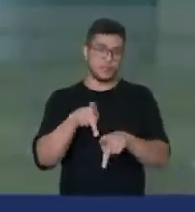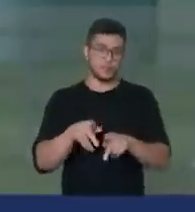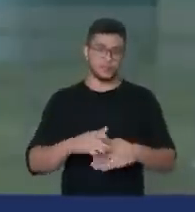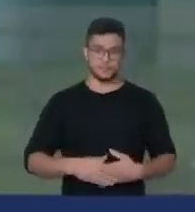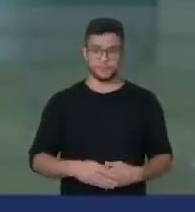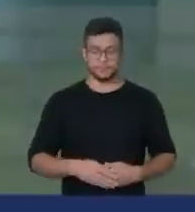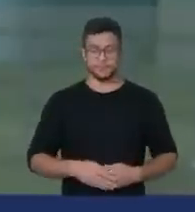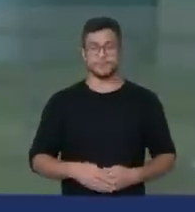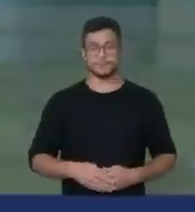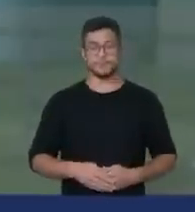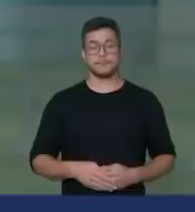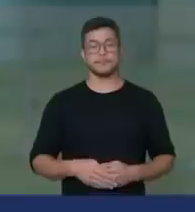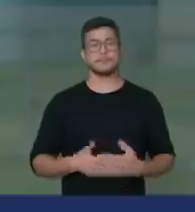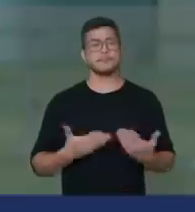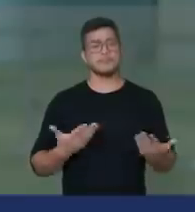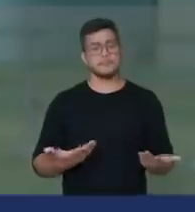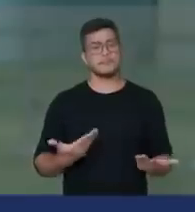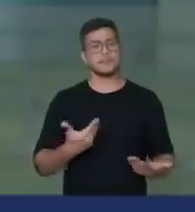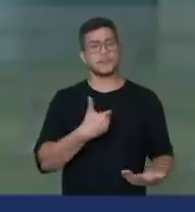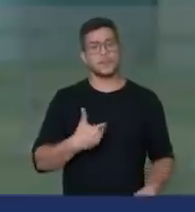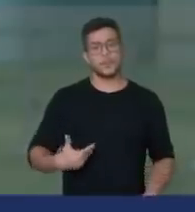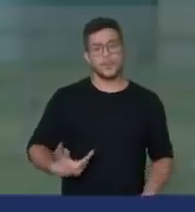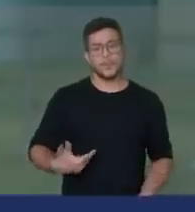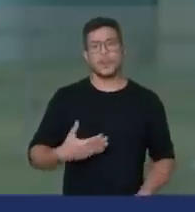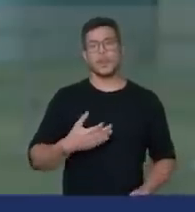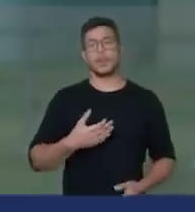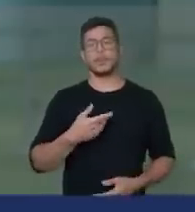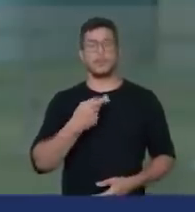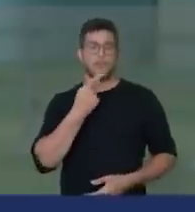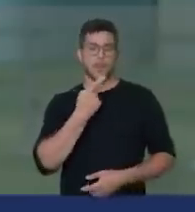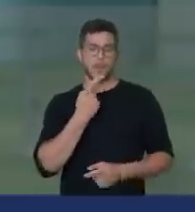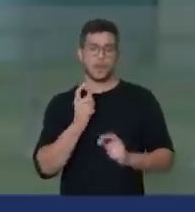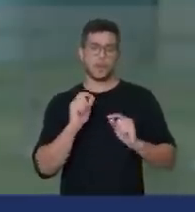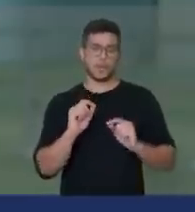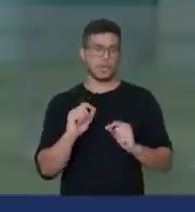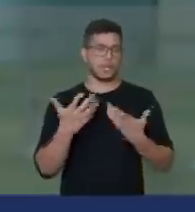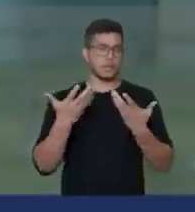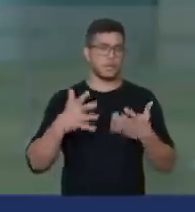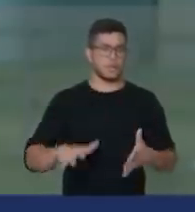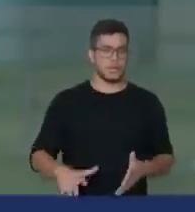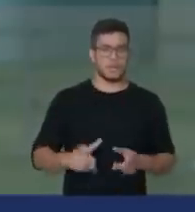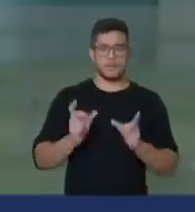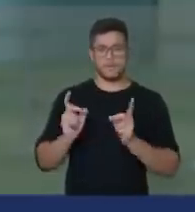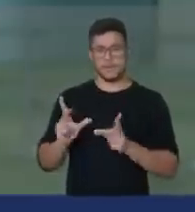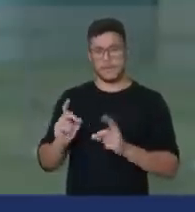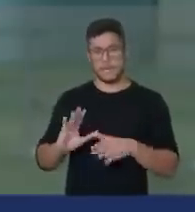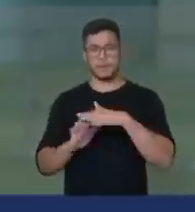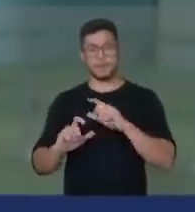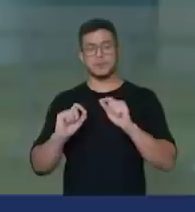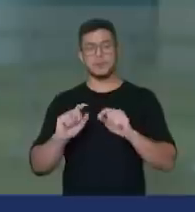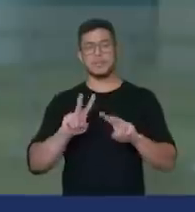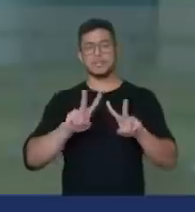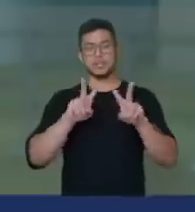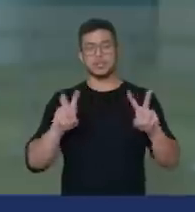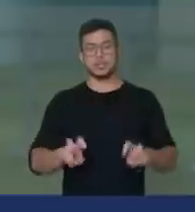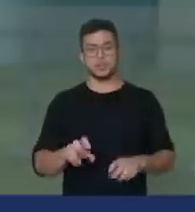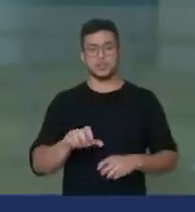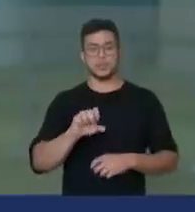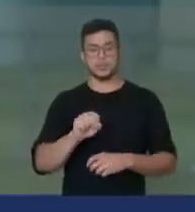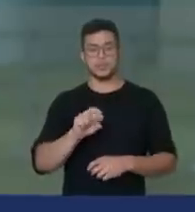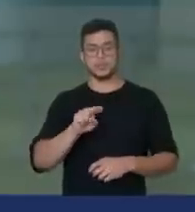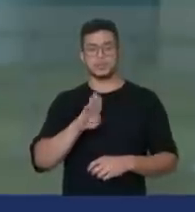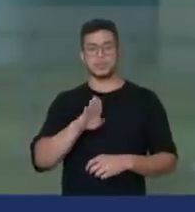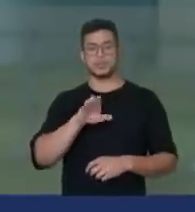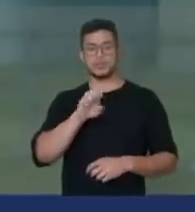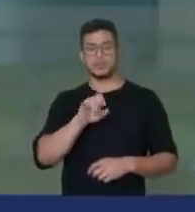dos argumentos do governo contra a privatização dos Correios no passado e em defesa desse projeto agora é o subsídio. Garantir que a empresa,